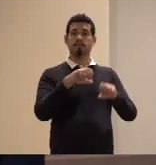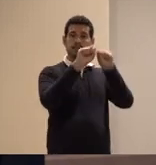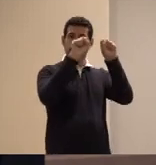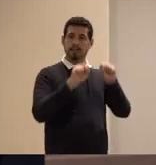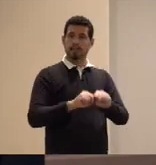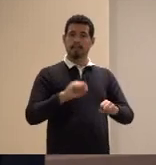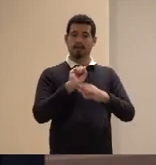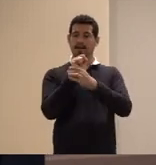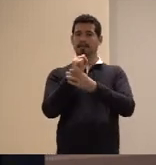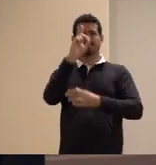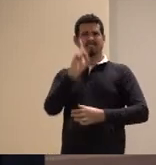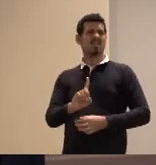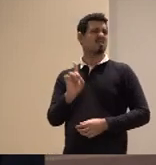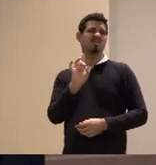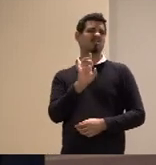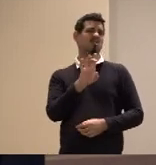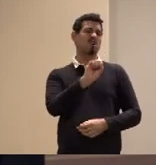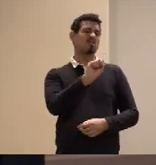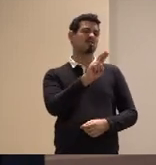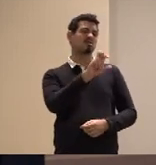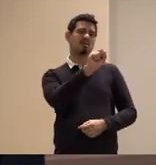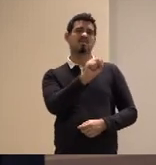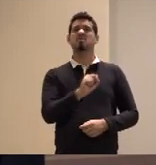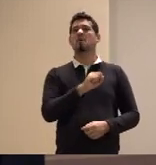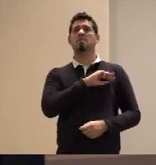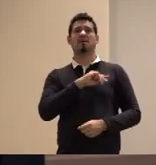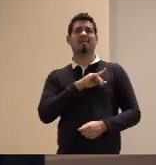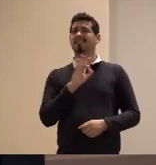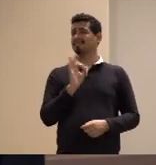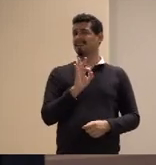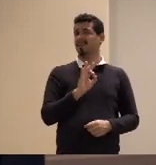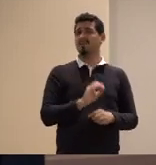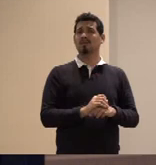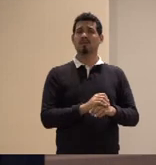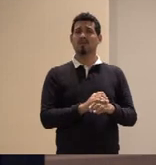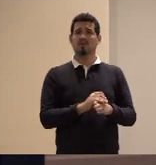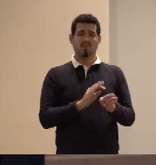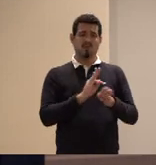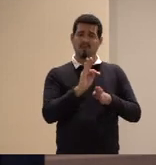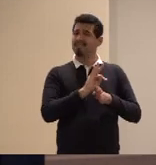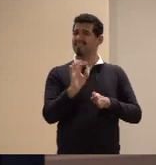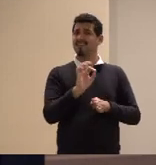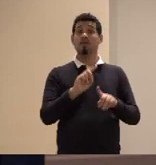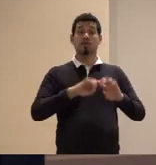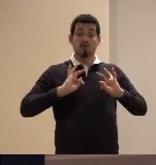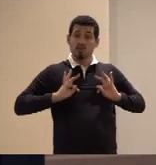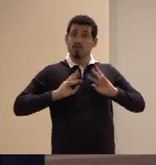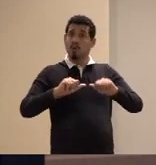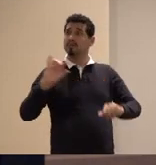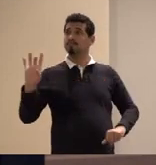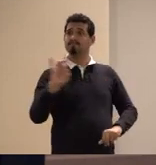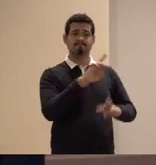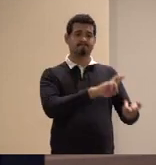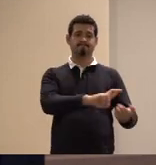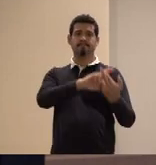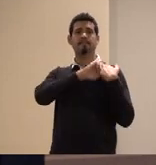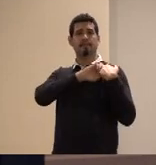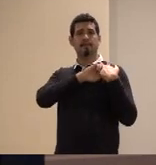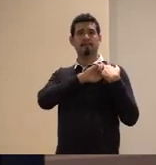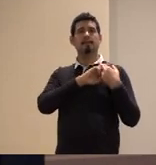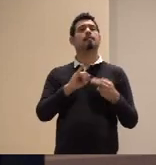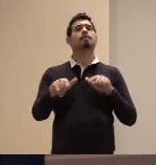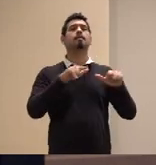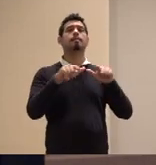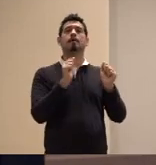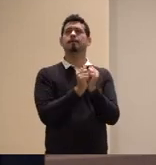de direitos. Não é apenas do SUAS, não é apenas do Ministério Público, não é apenas do Conselho Tutelar, é de todos nós. Somente se nós trabalharmos